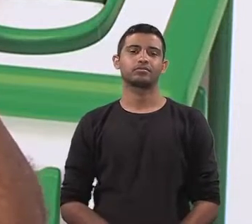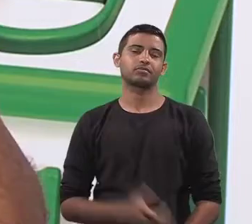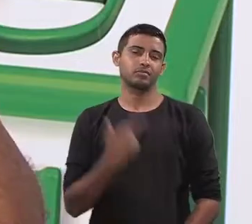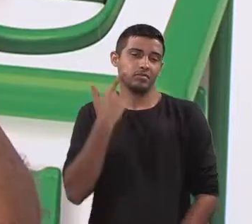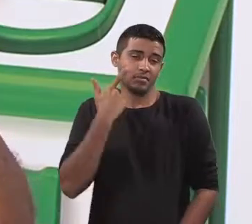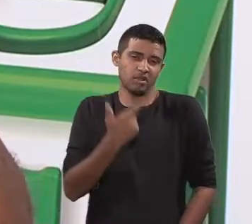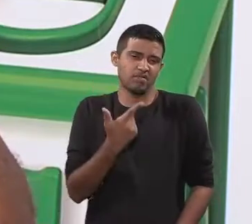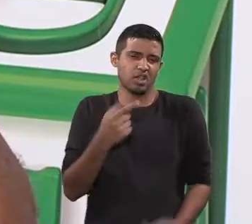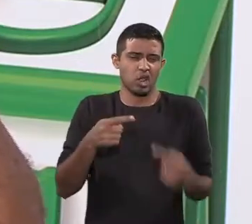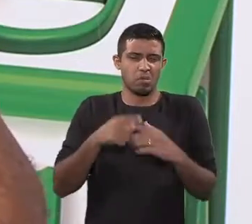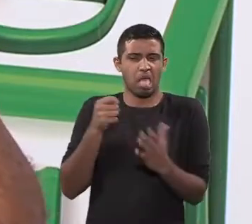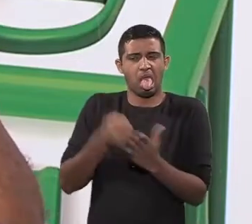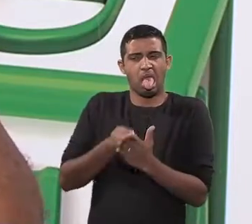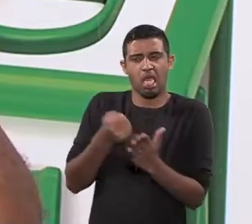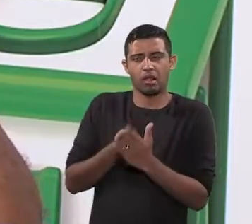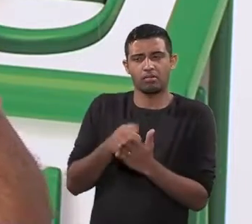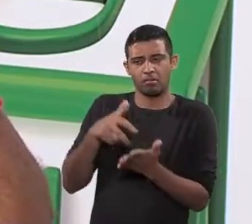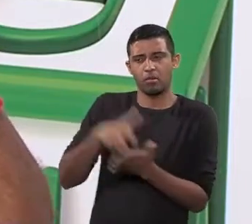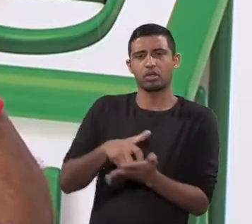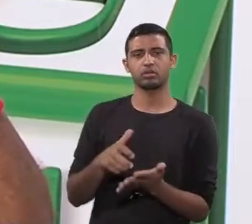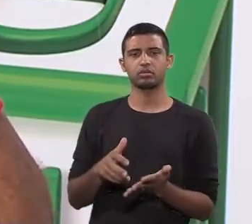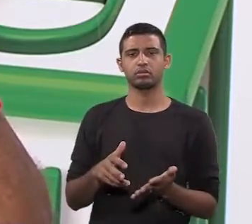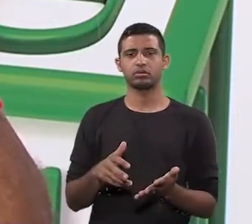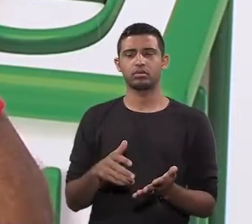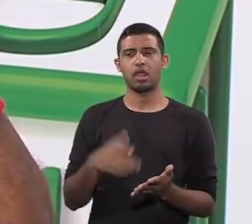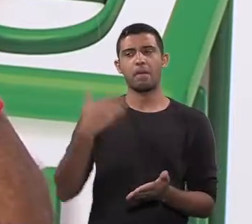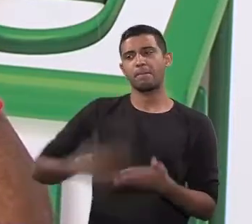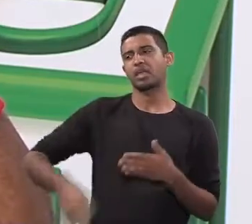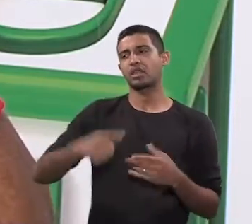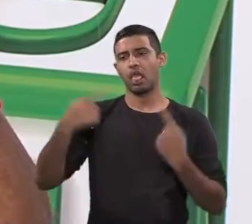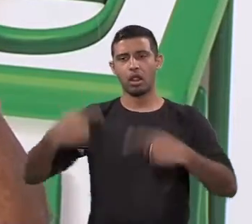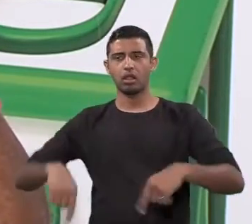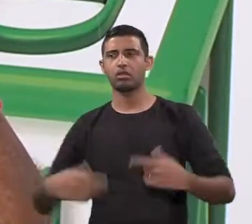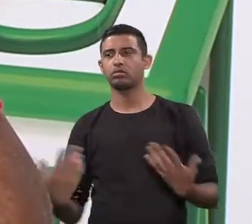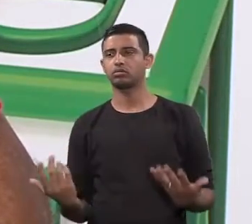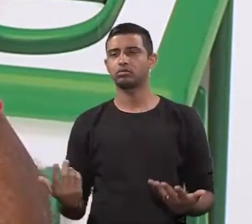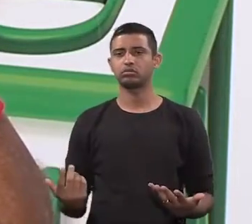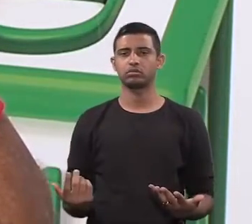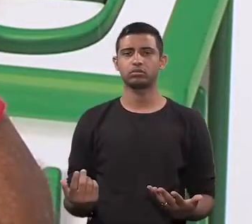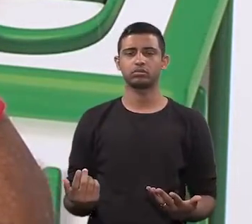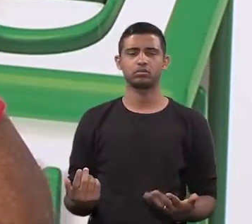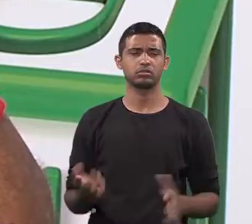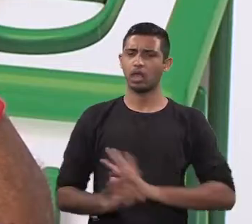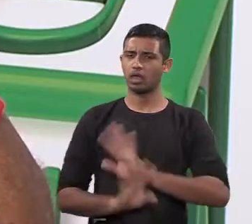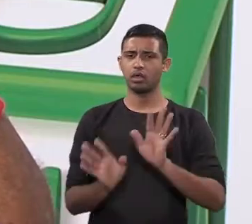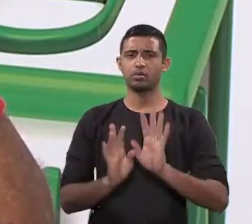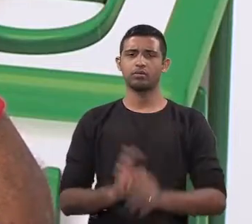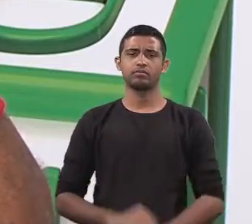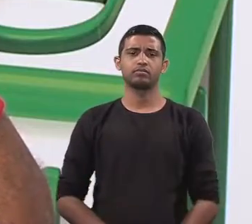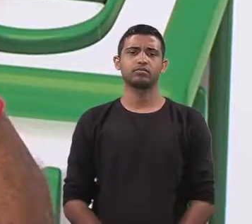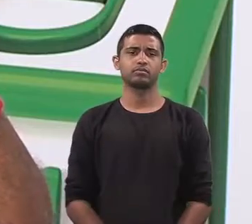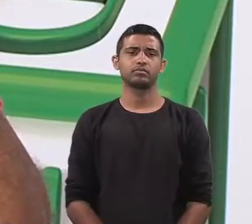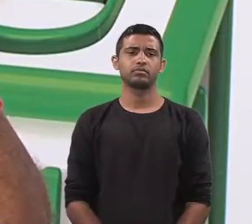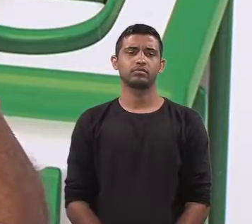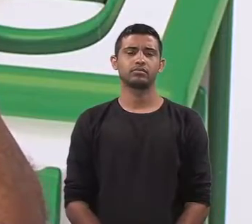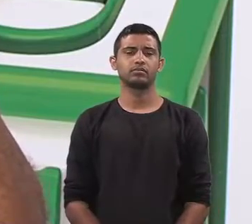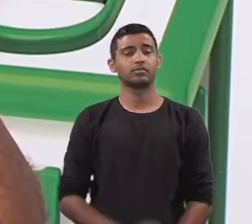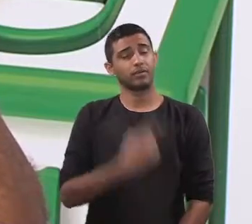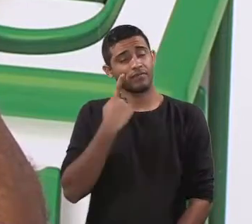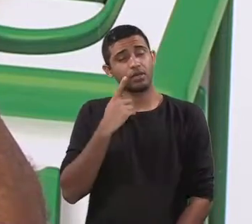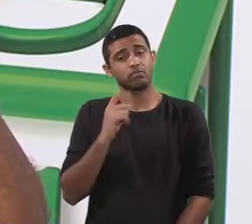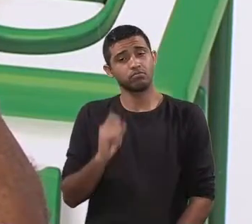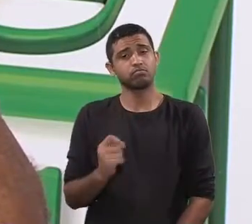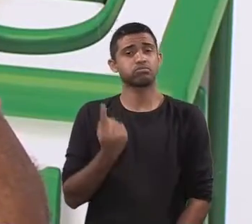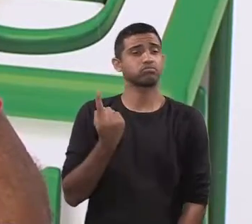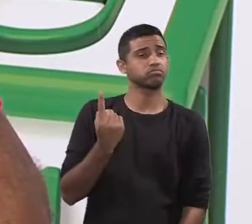tem necessariamente que ser uma punição para você, porque você perdeu aquele jogo, aquela partida, aquela atividade. São